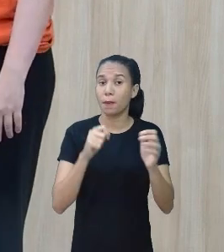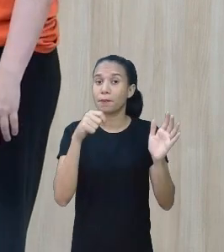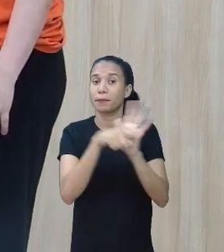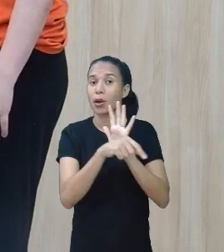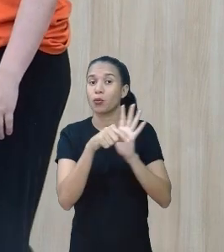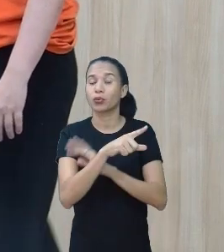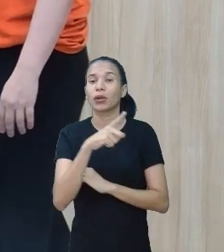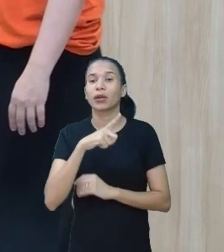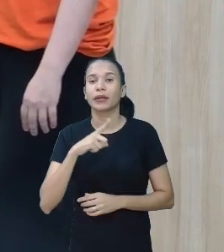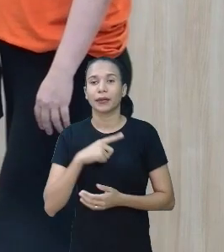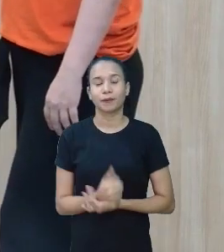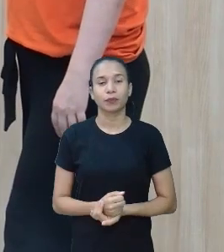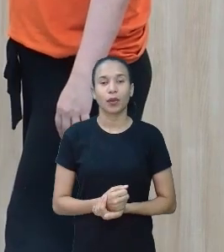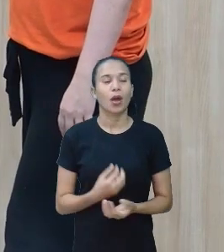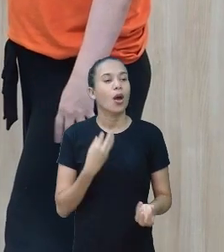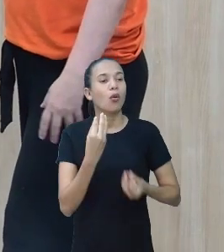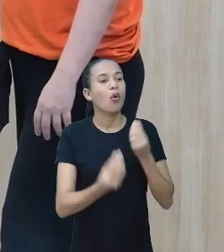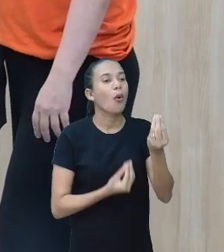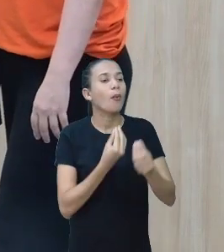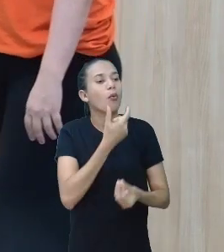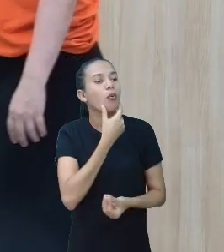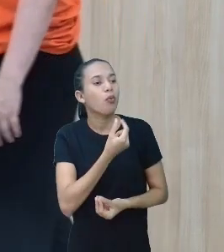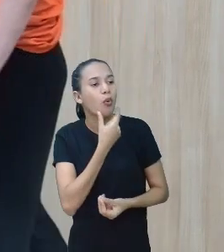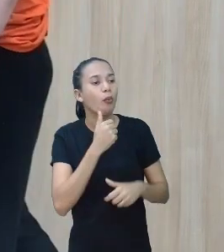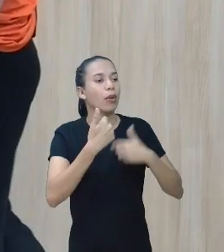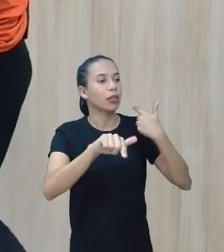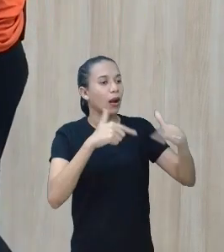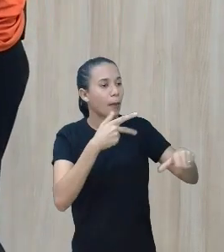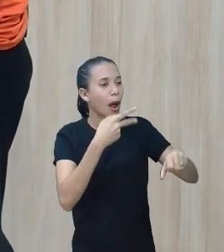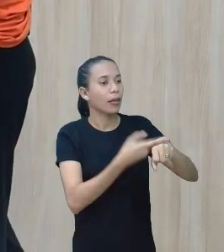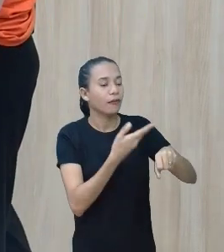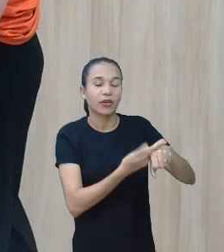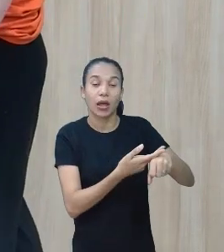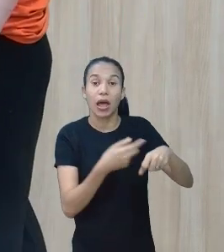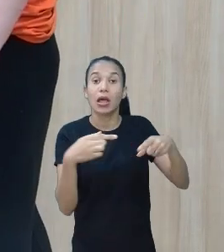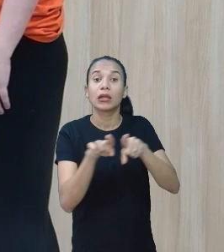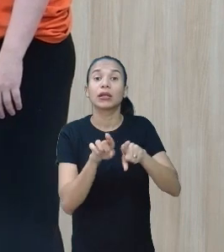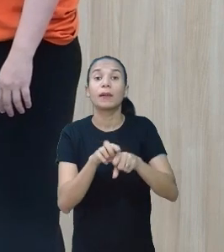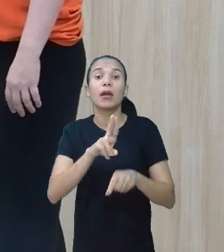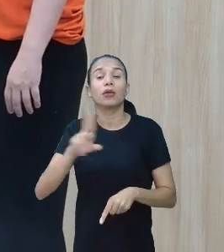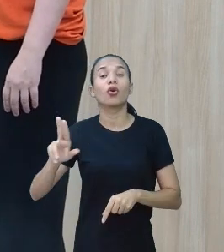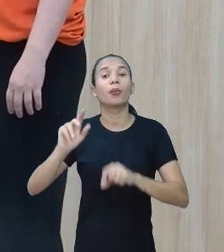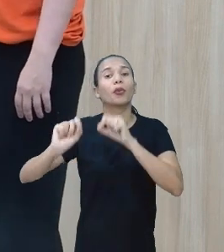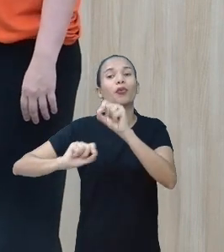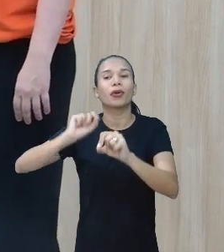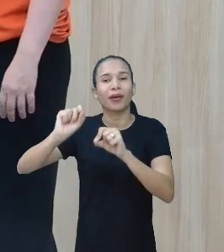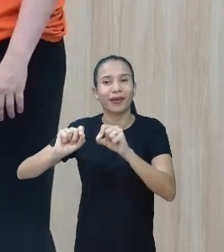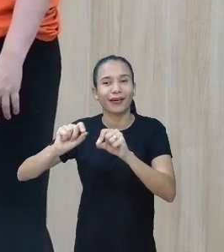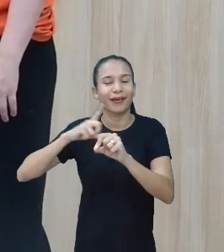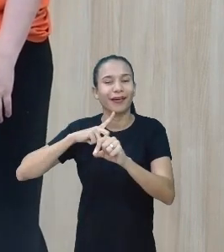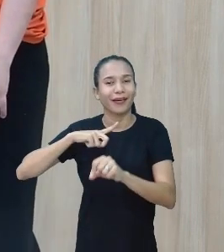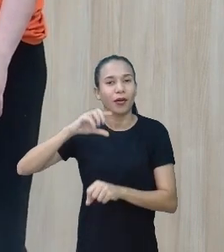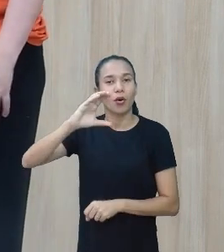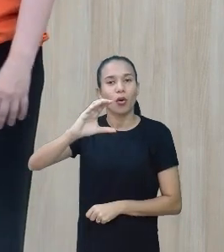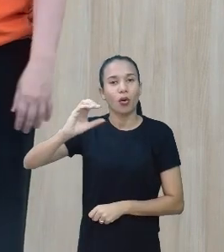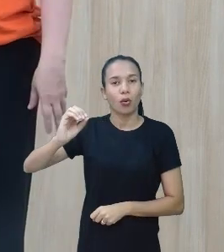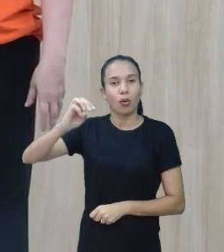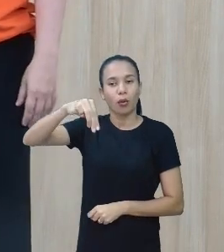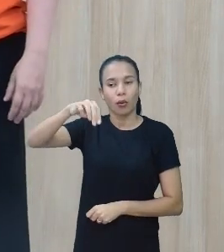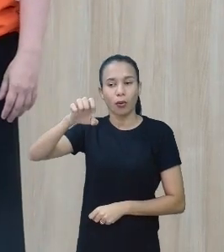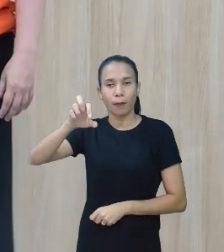pergunta traz como esse homem que estava trabalhando é também identificado, nós vamos identificá-lo